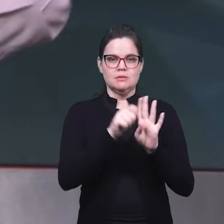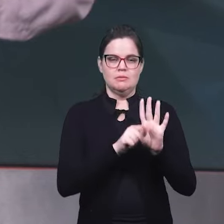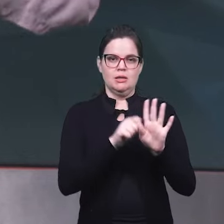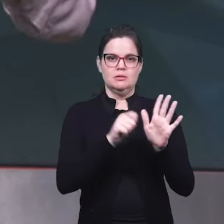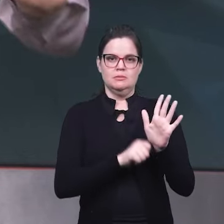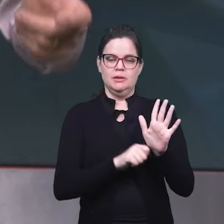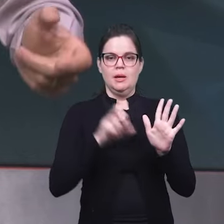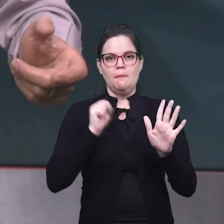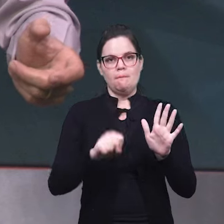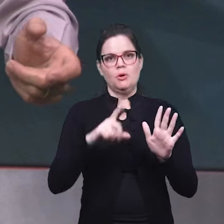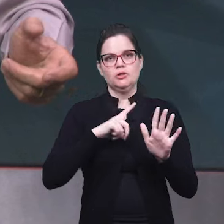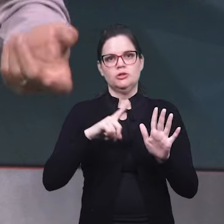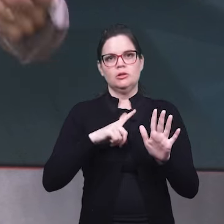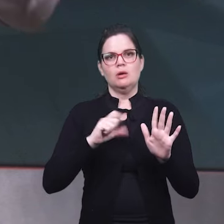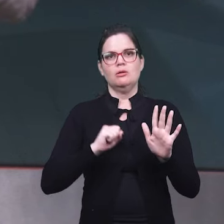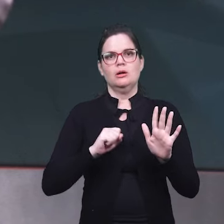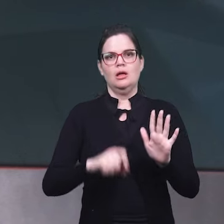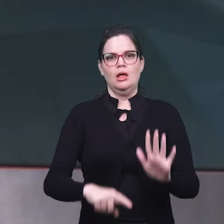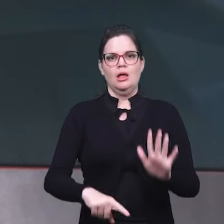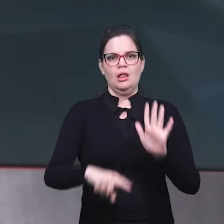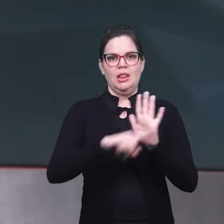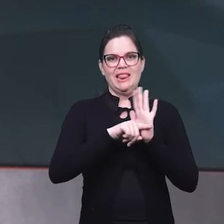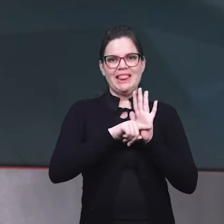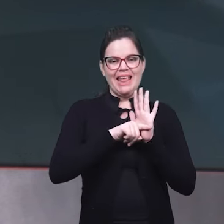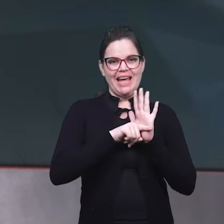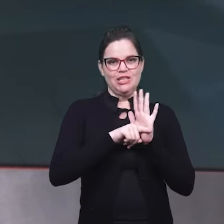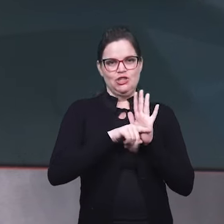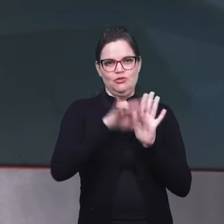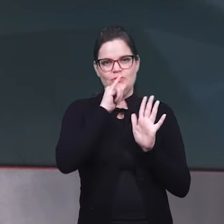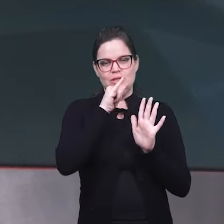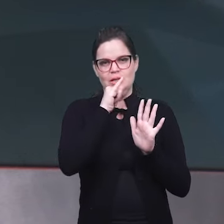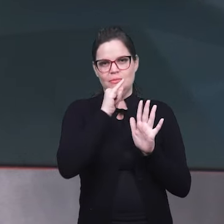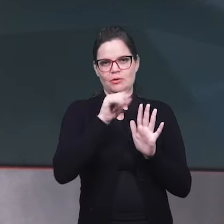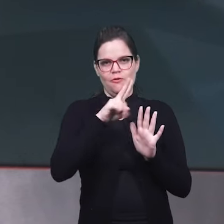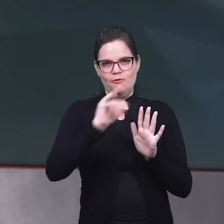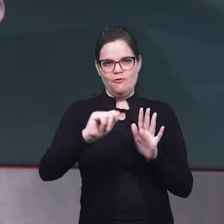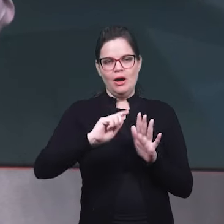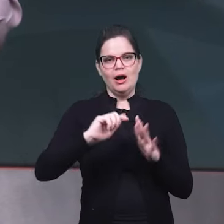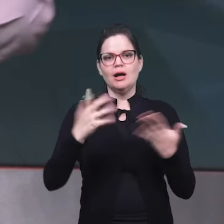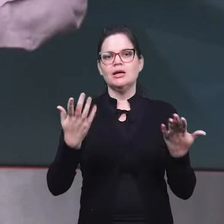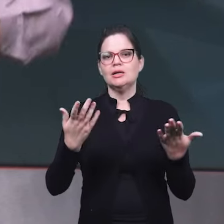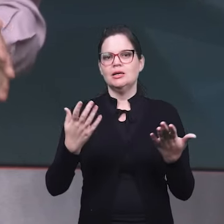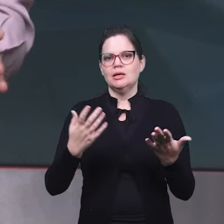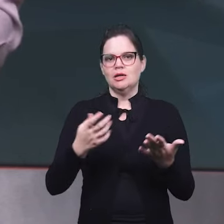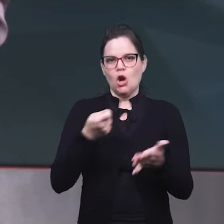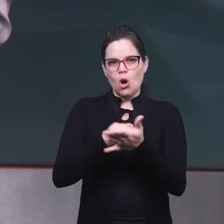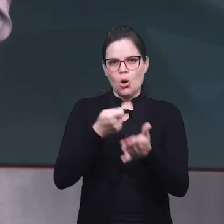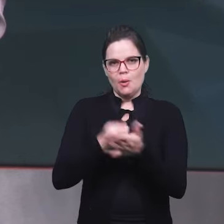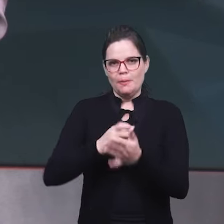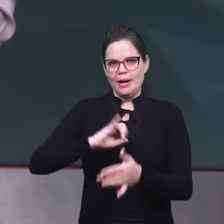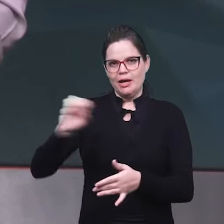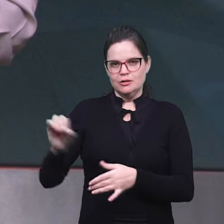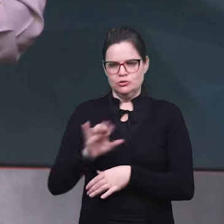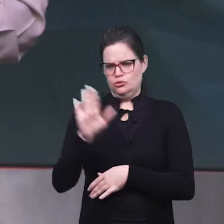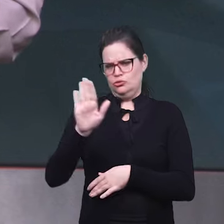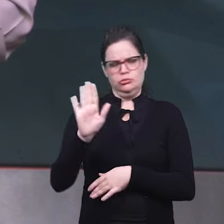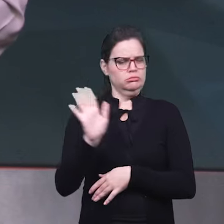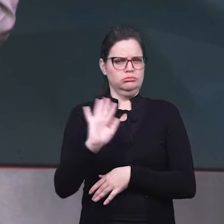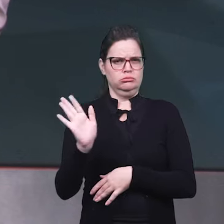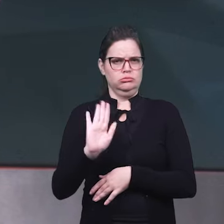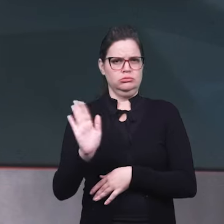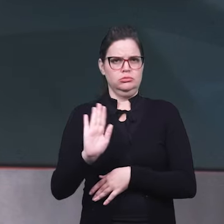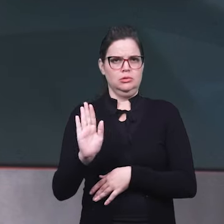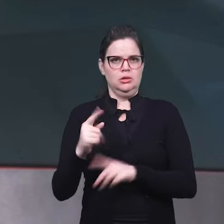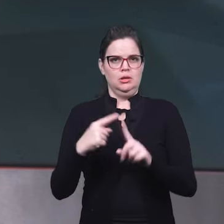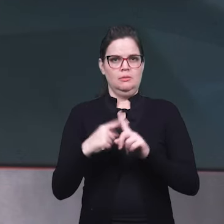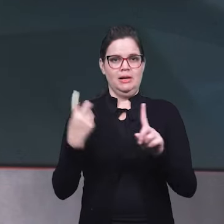ficar negativo 10 dias que o banco não vai te cobrar juro. Ele vai pagar a sua conta e não vai te cobrar juro. Se